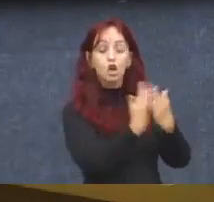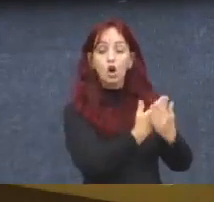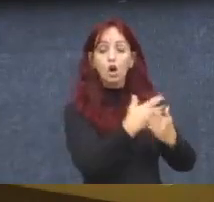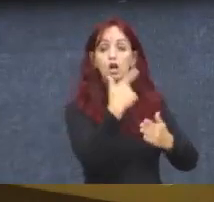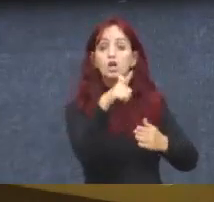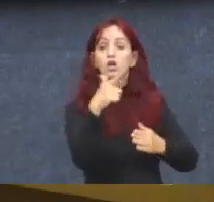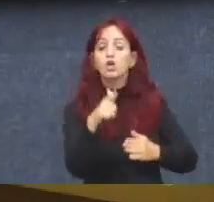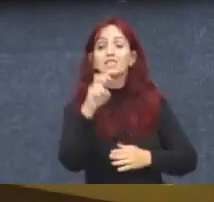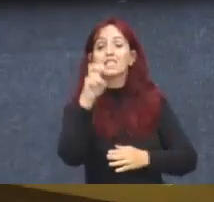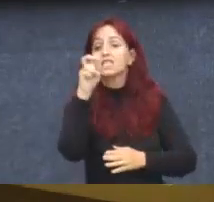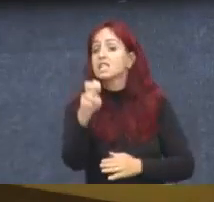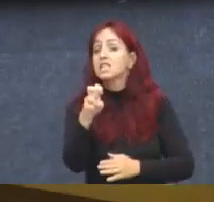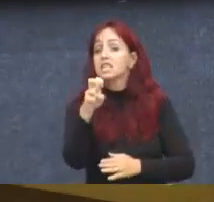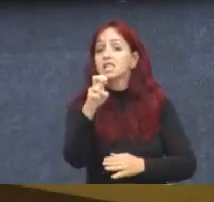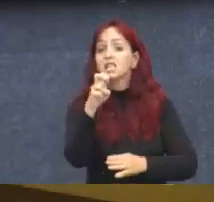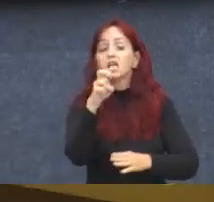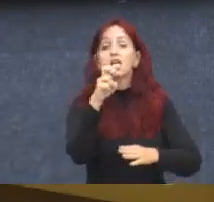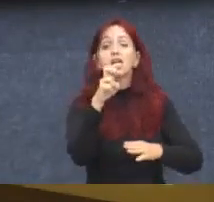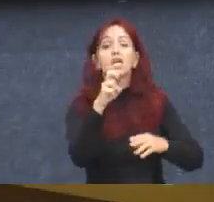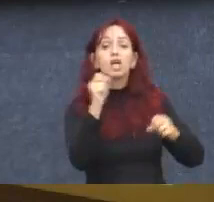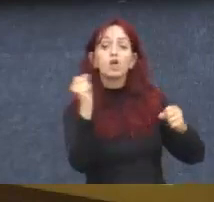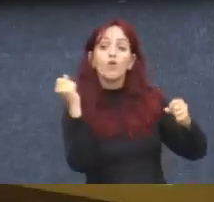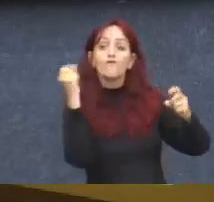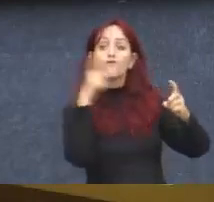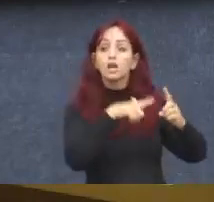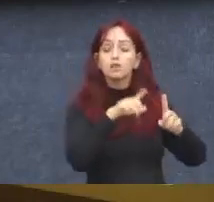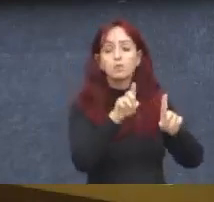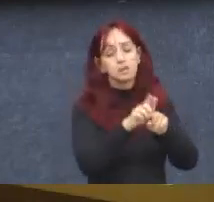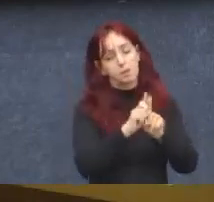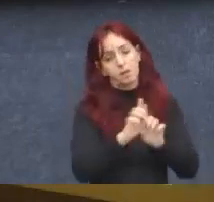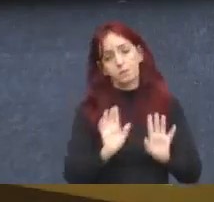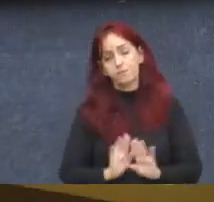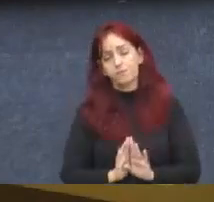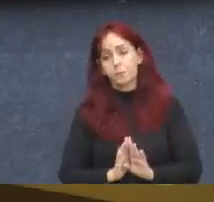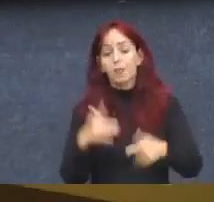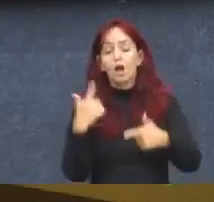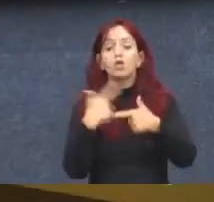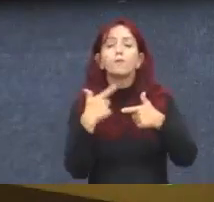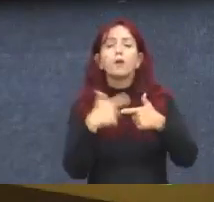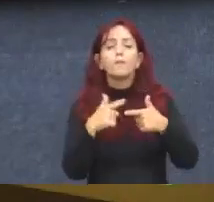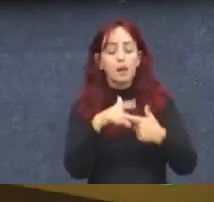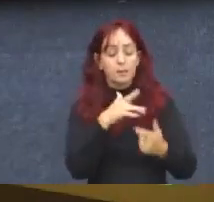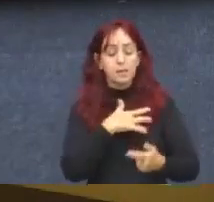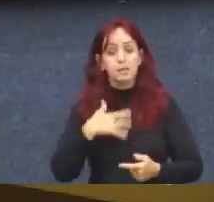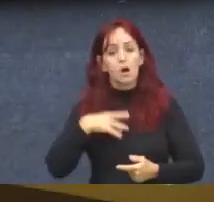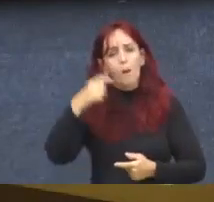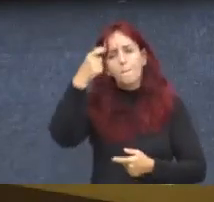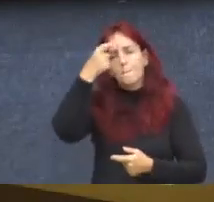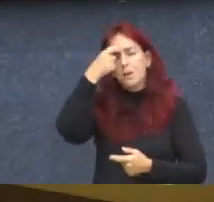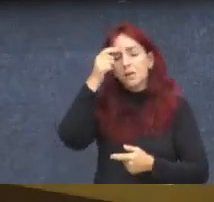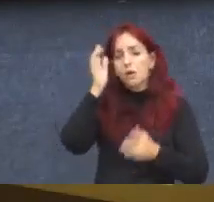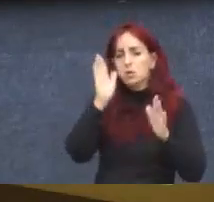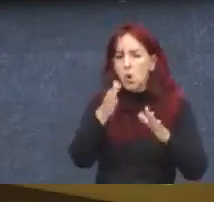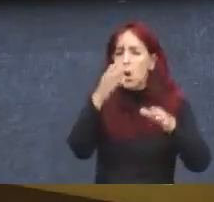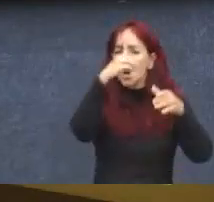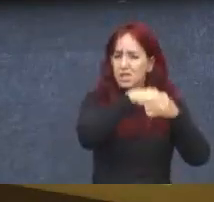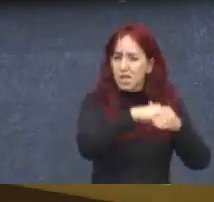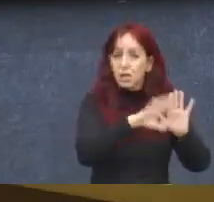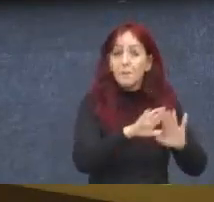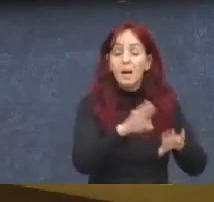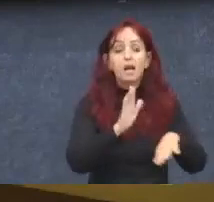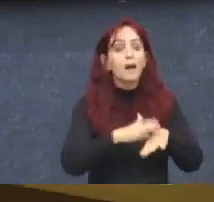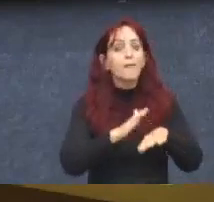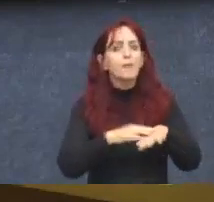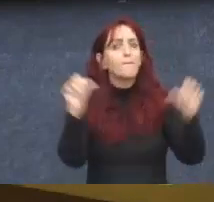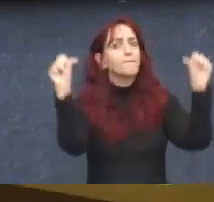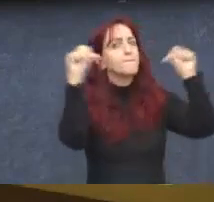5 vítimas. E o problema da saúde mental, ele não é de hoje nas escolas, mas ele se agravou nos